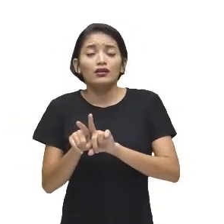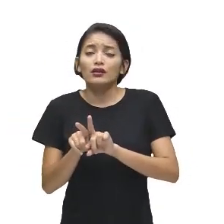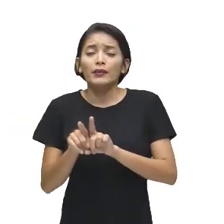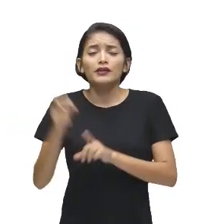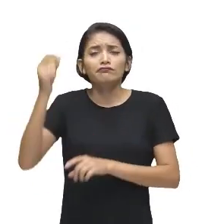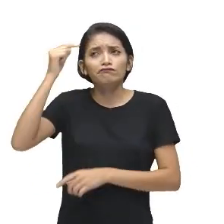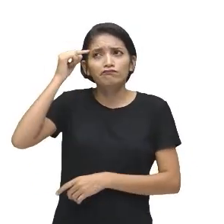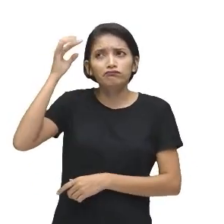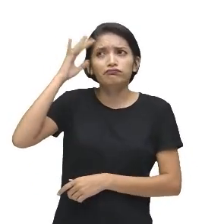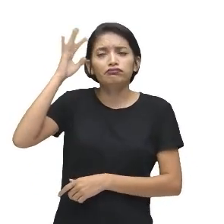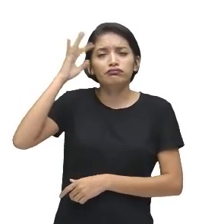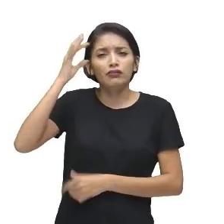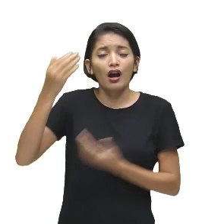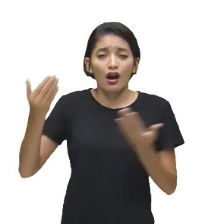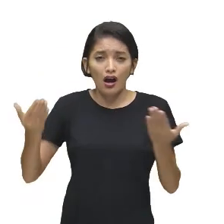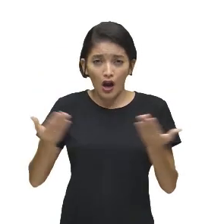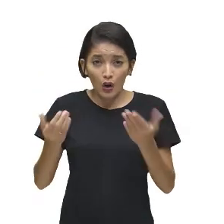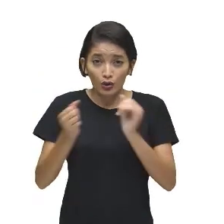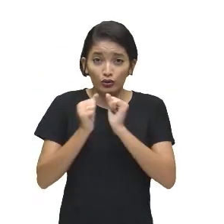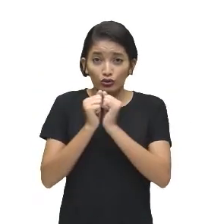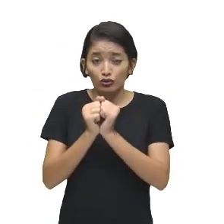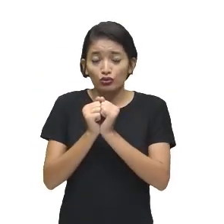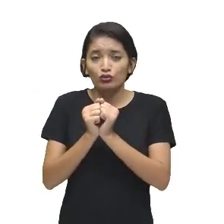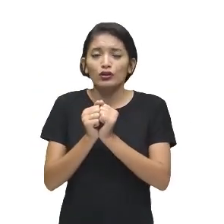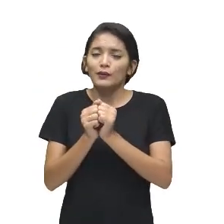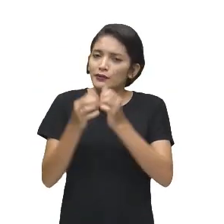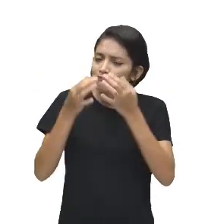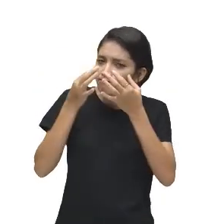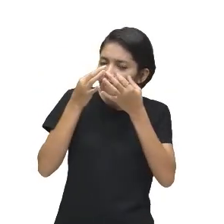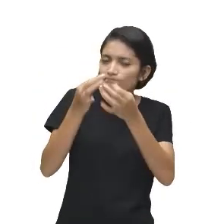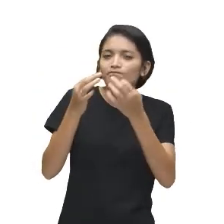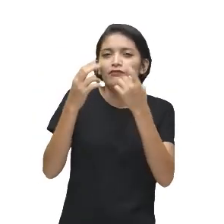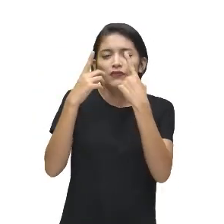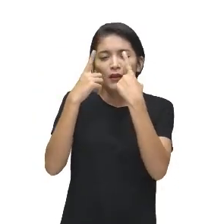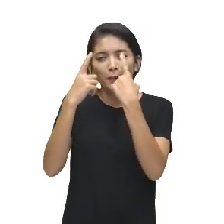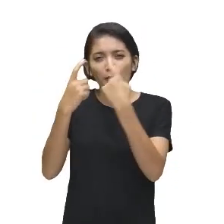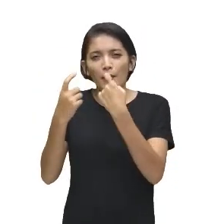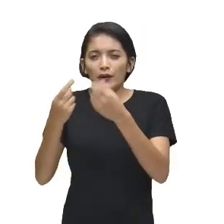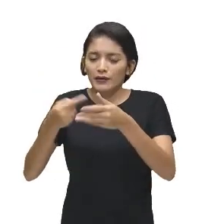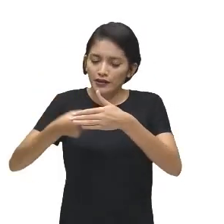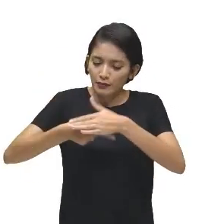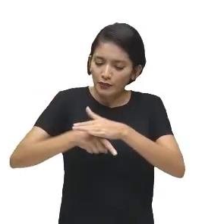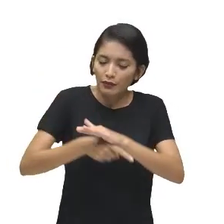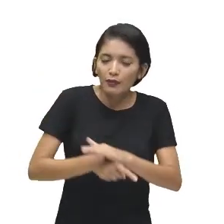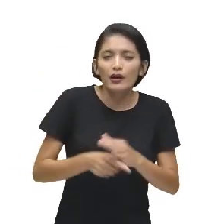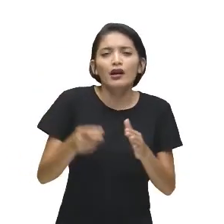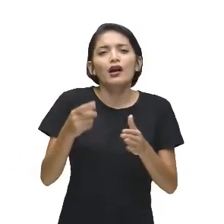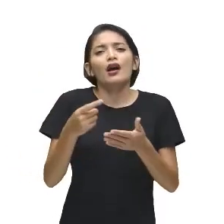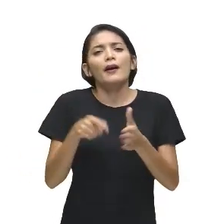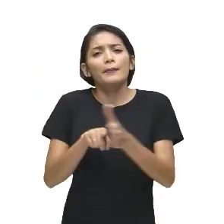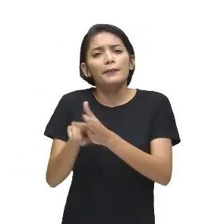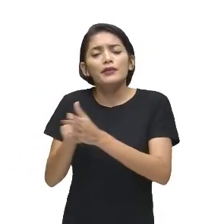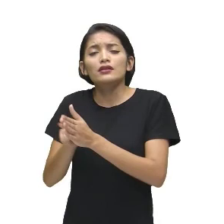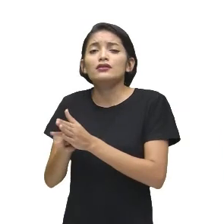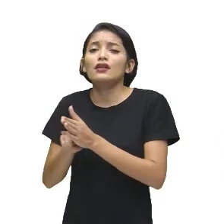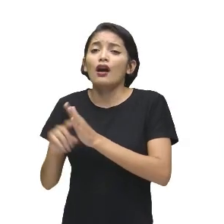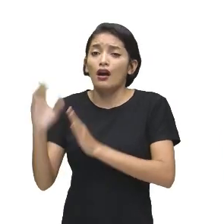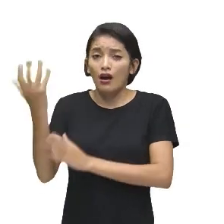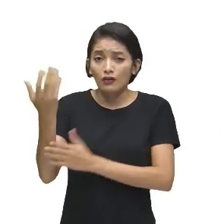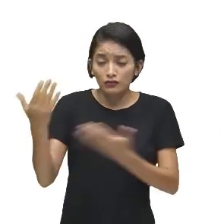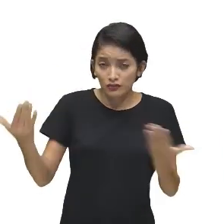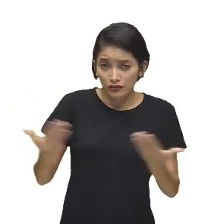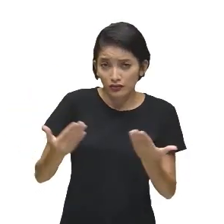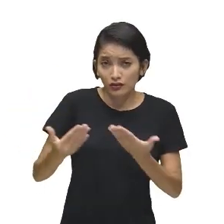que nós tivemos hoje possa te despertar a aprofundar e a pensar acerca da tua realidade.